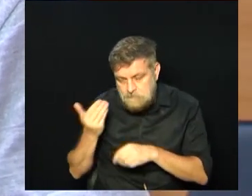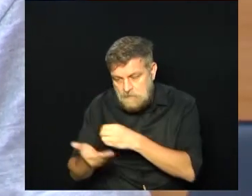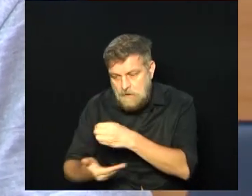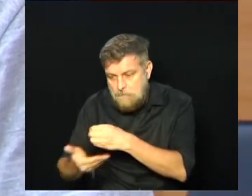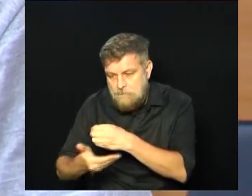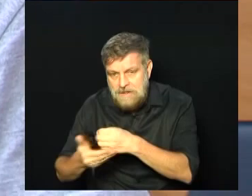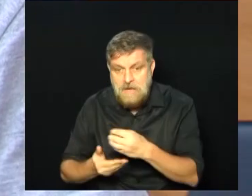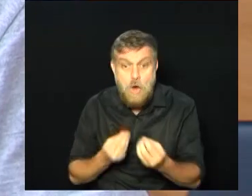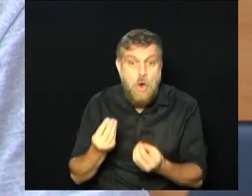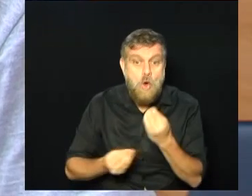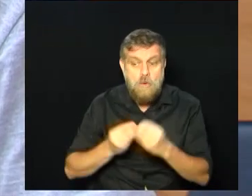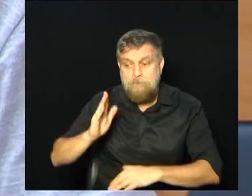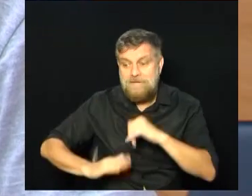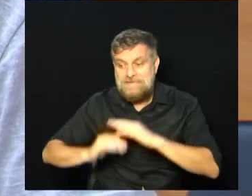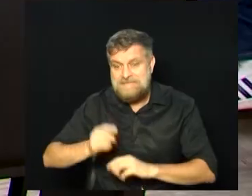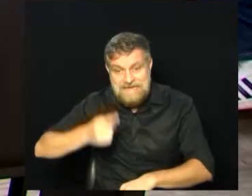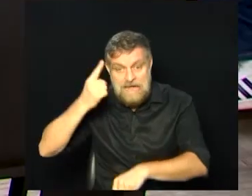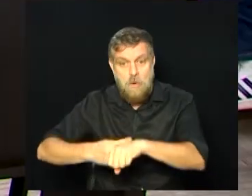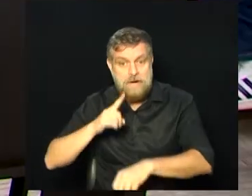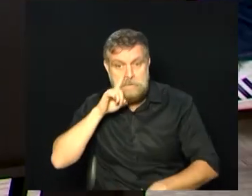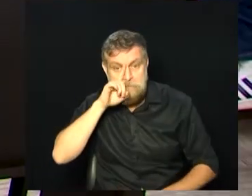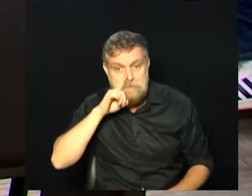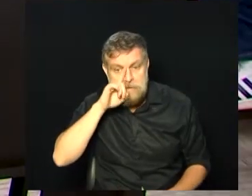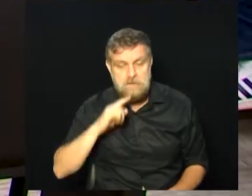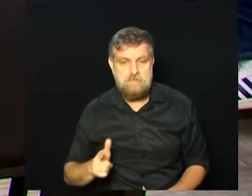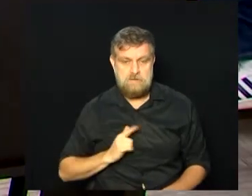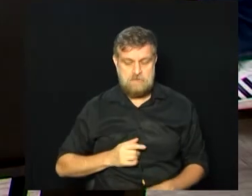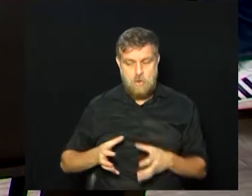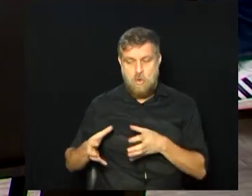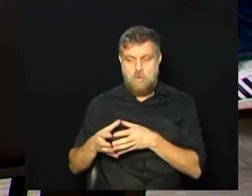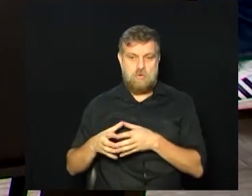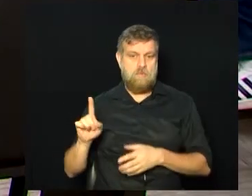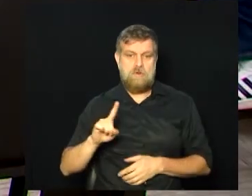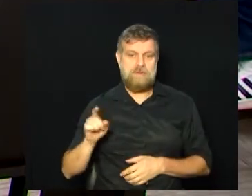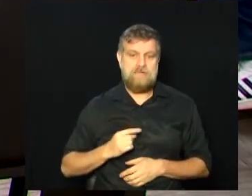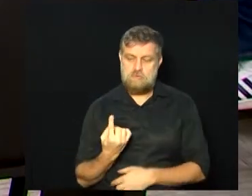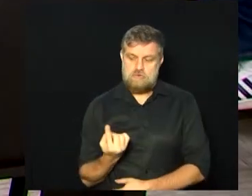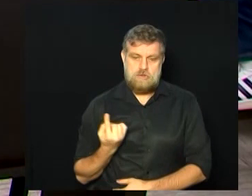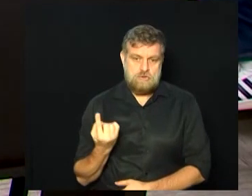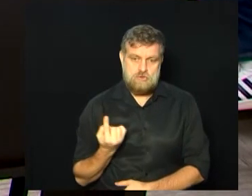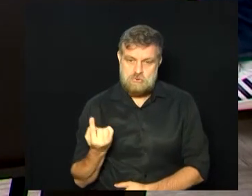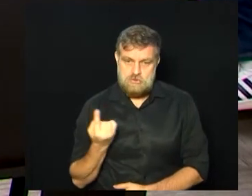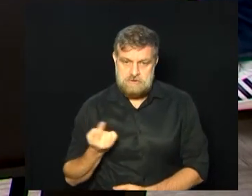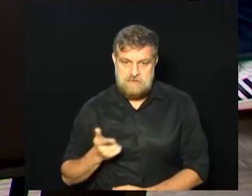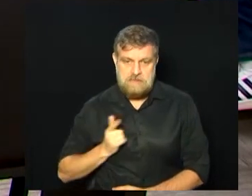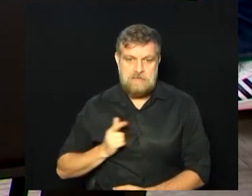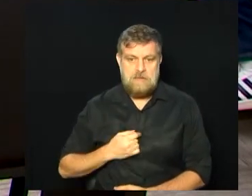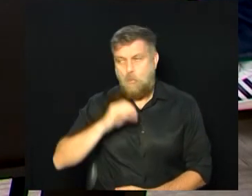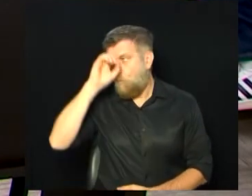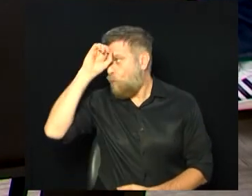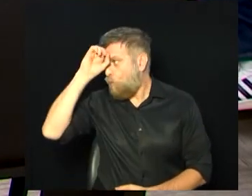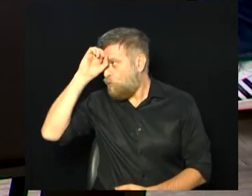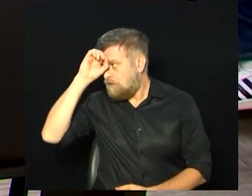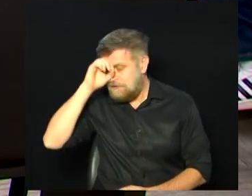como atuar em situações de risco, assim. É claro que os brigadistas não estarão sozinhos nem desavisados caso algo